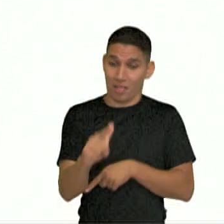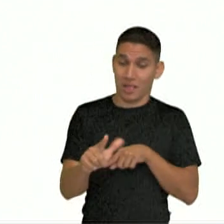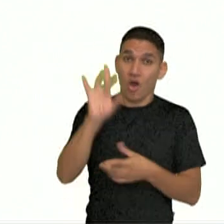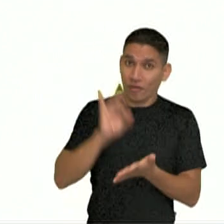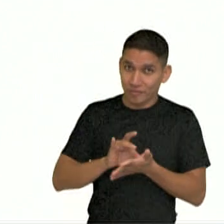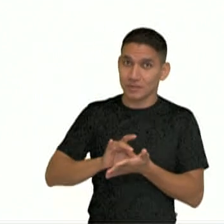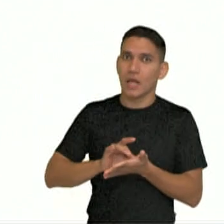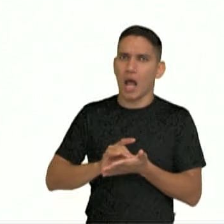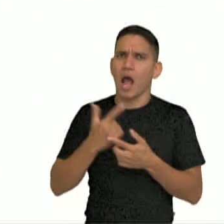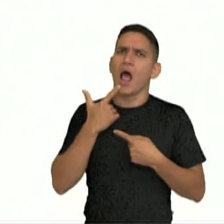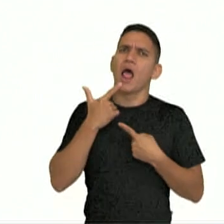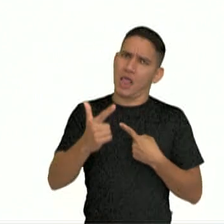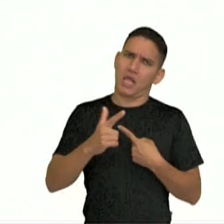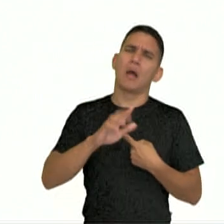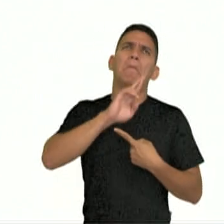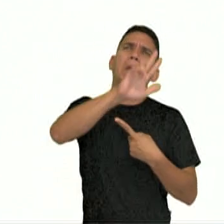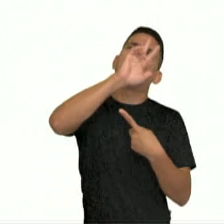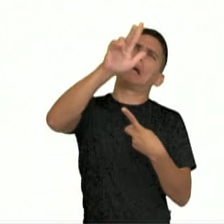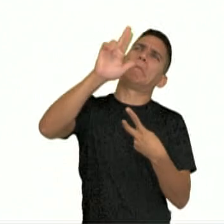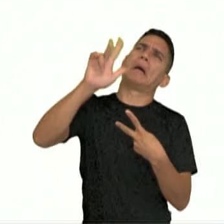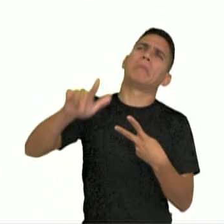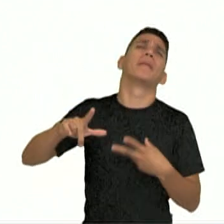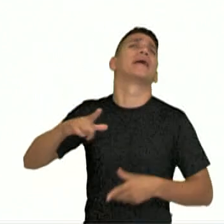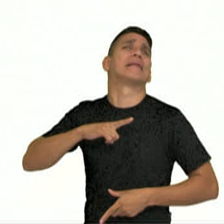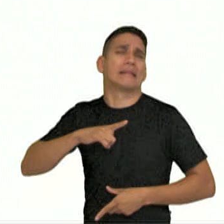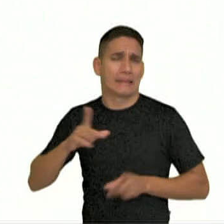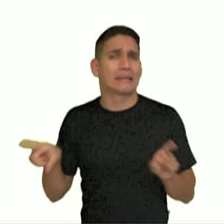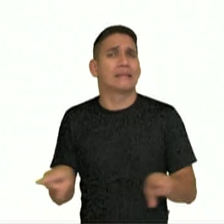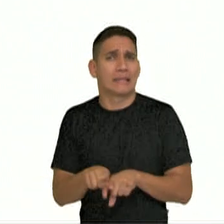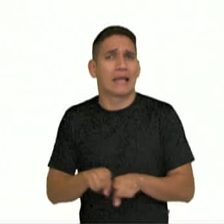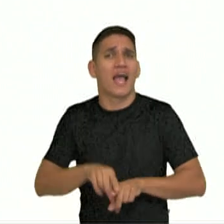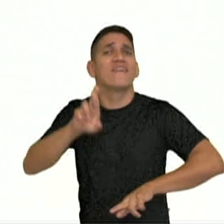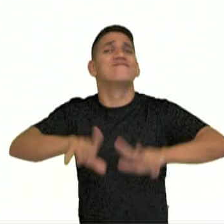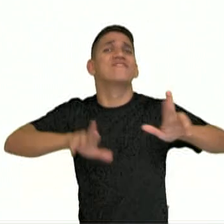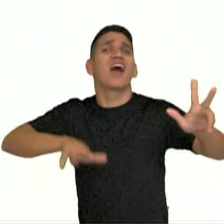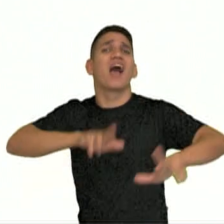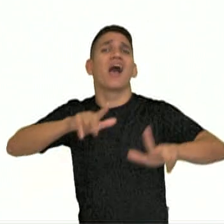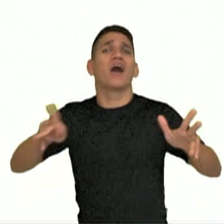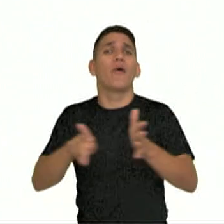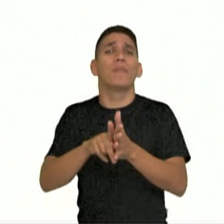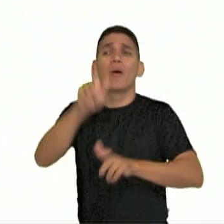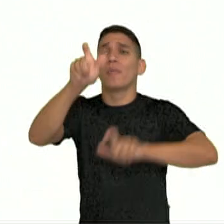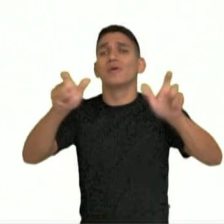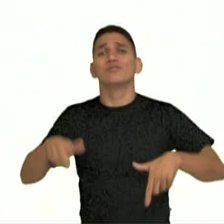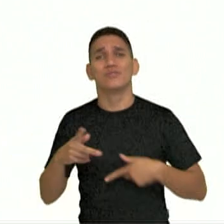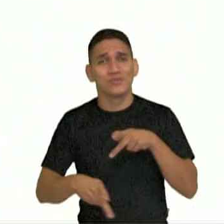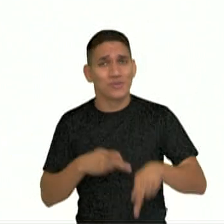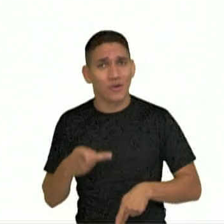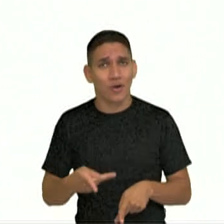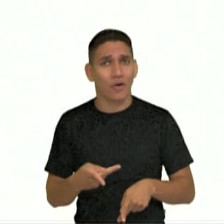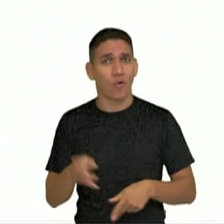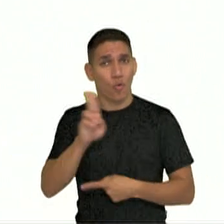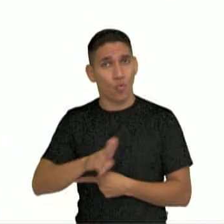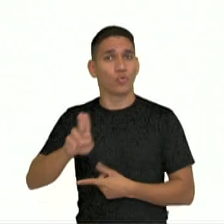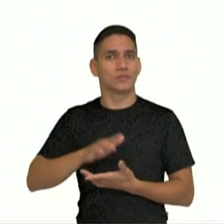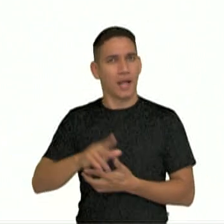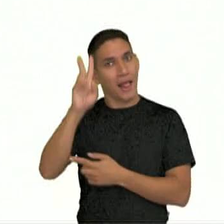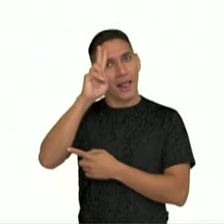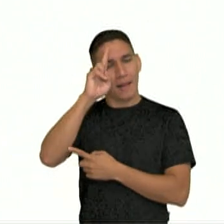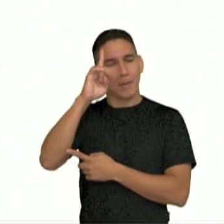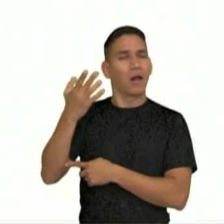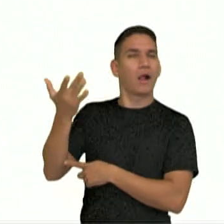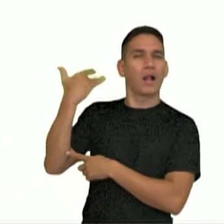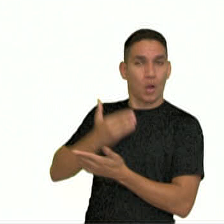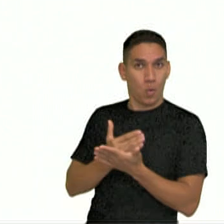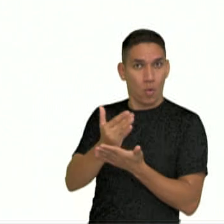sofrer diversas variações feitas por seus falantes. Lembram da reflexão do comecinho da nossa